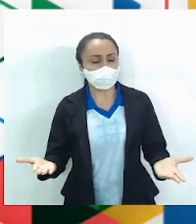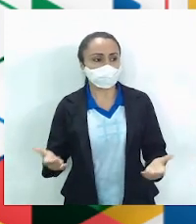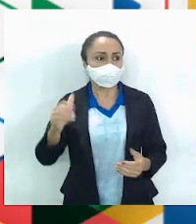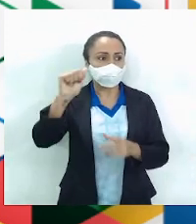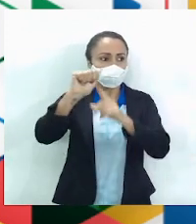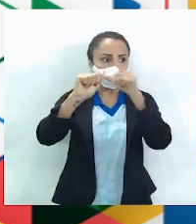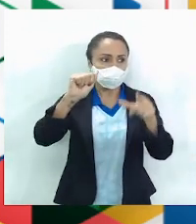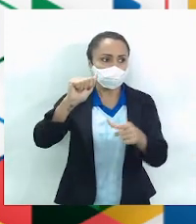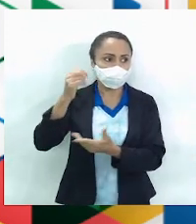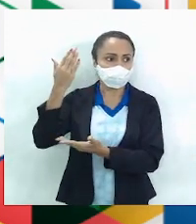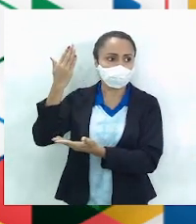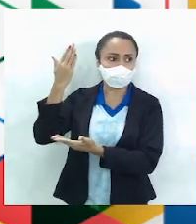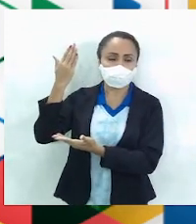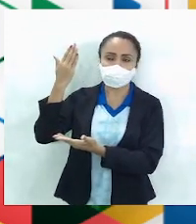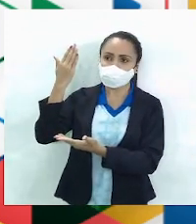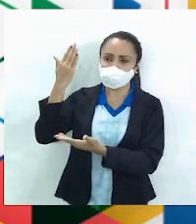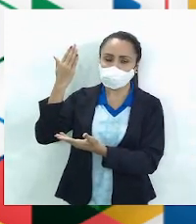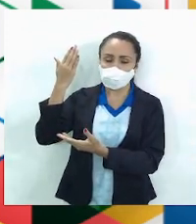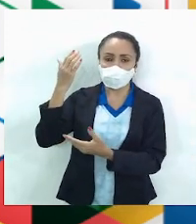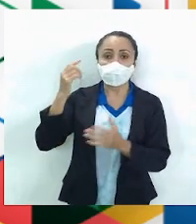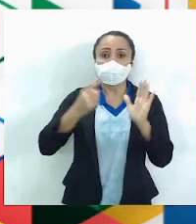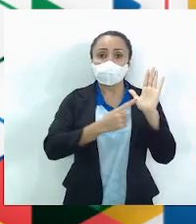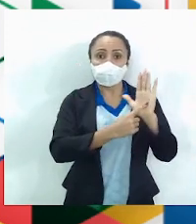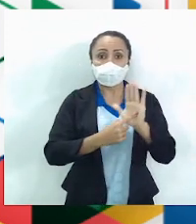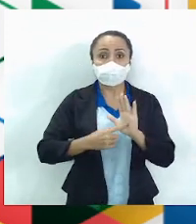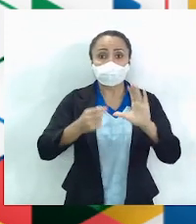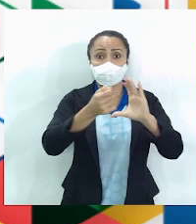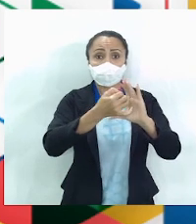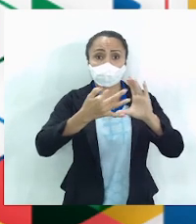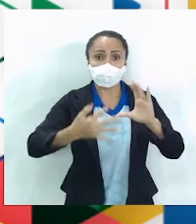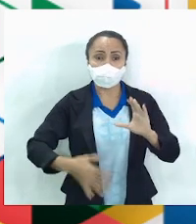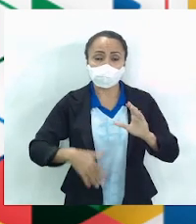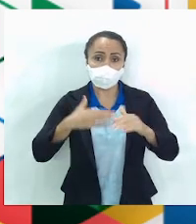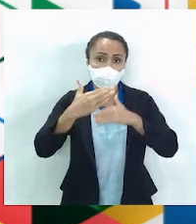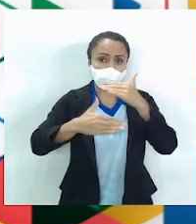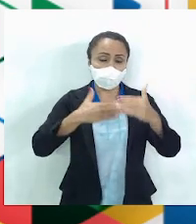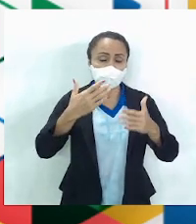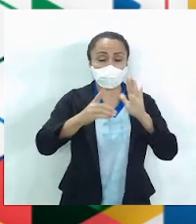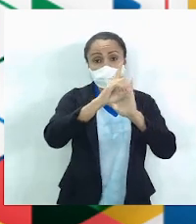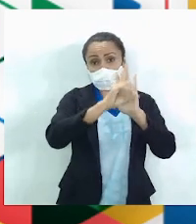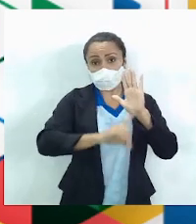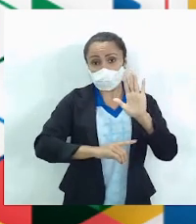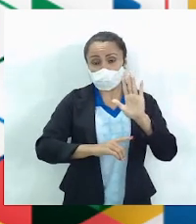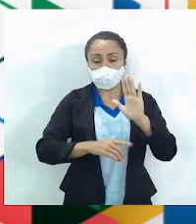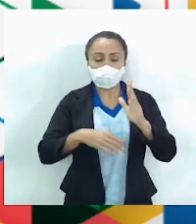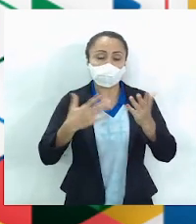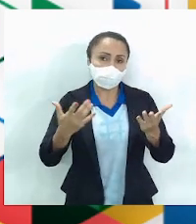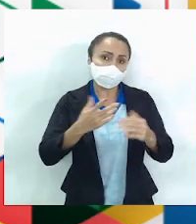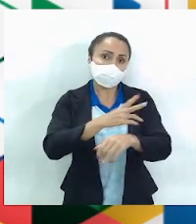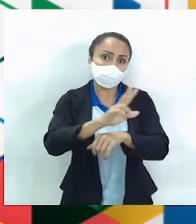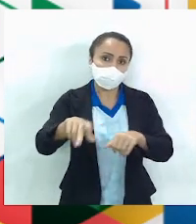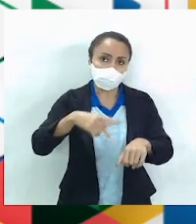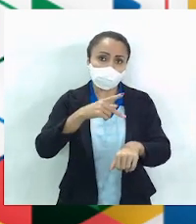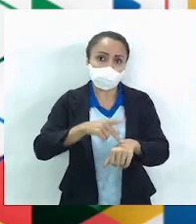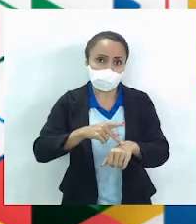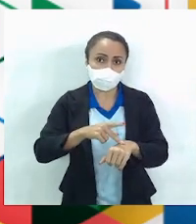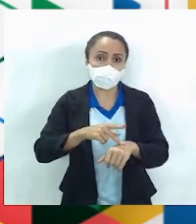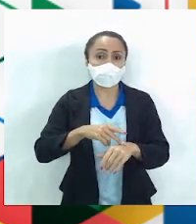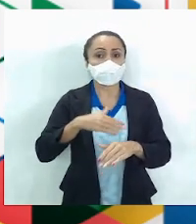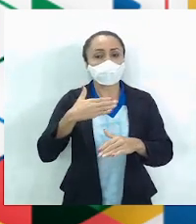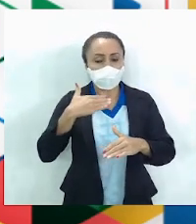A. Apresentam características econômicas promissoras para a próxima década, ou seja, são países que